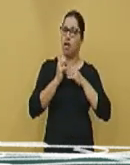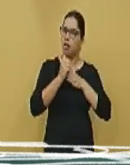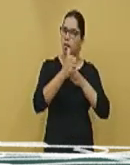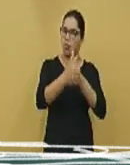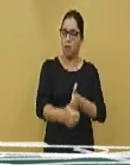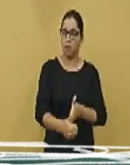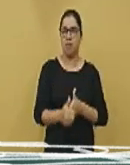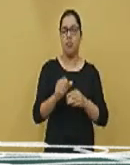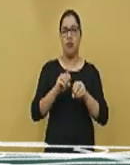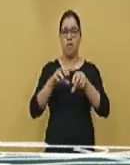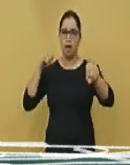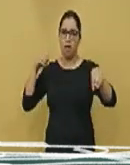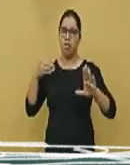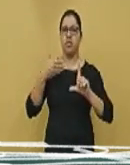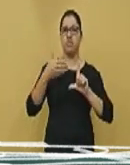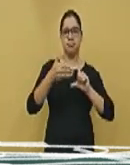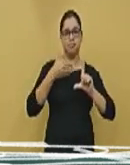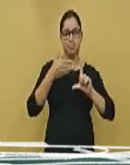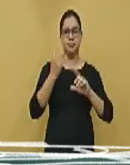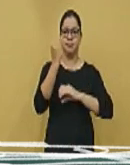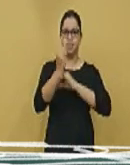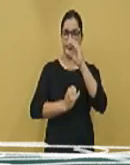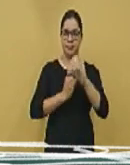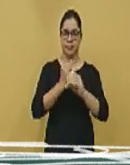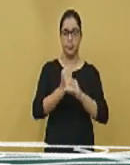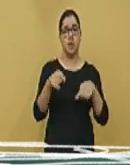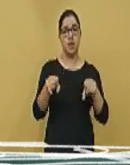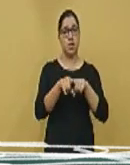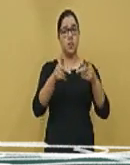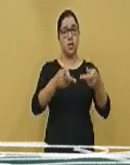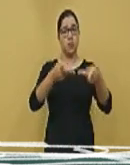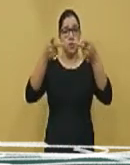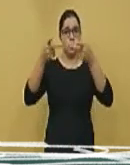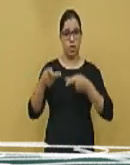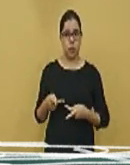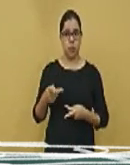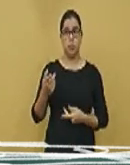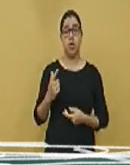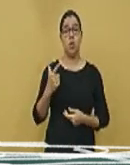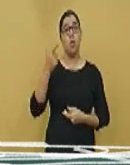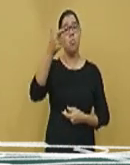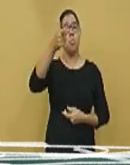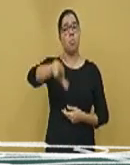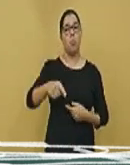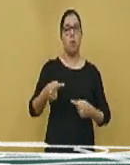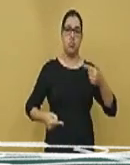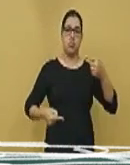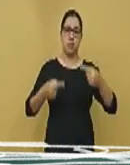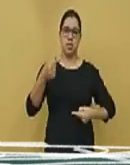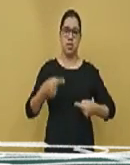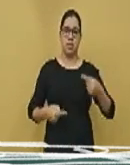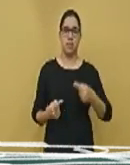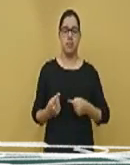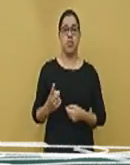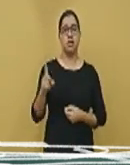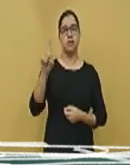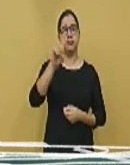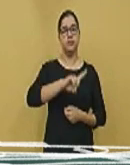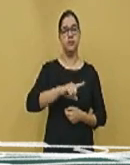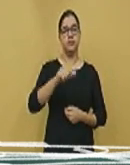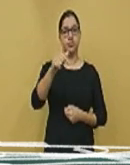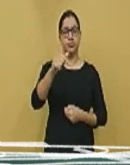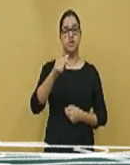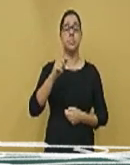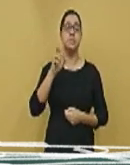vivo, online, pela internet. Convidamos também para o próximo debate, que será na próxima semana, quinta-feira, após